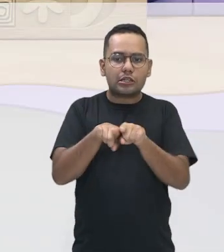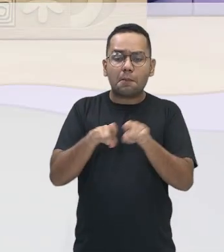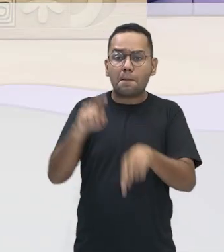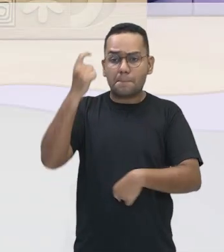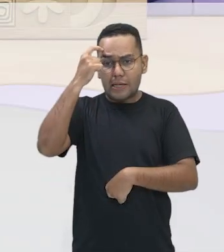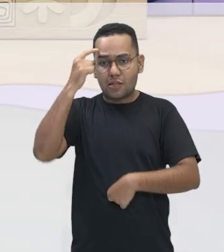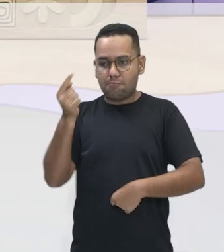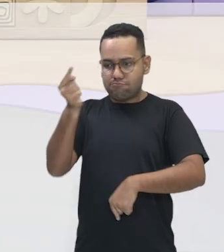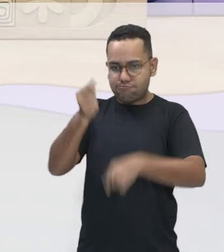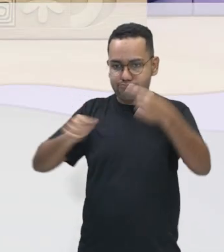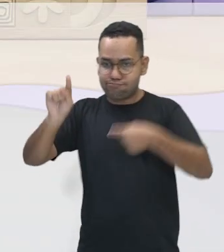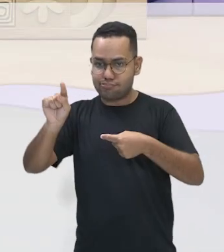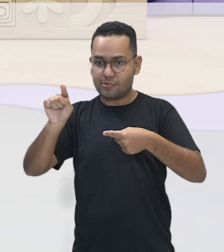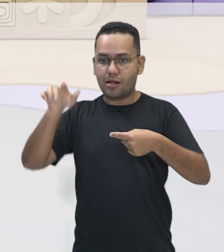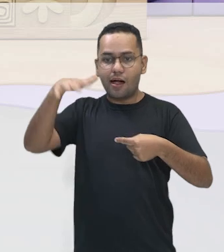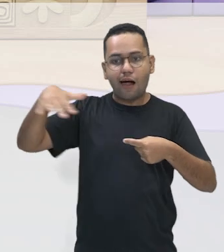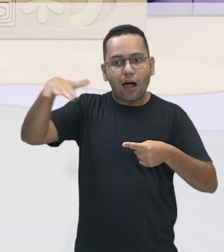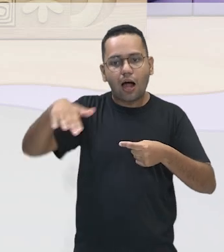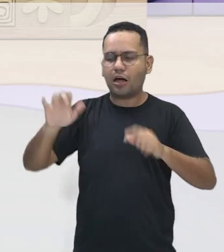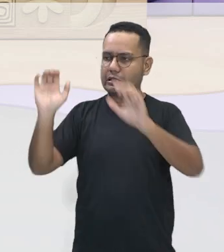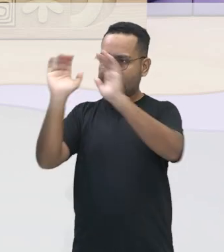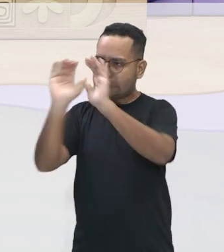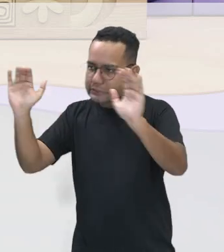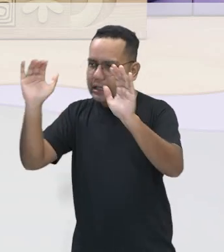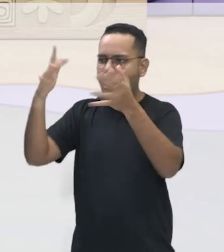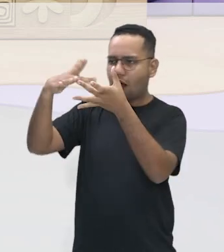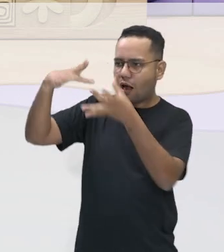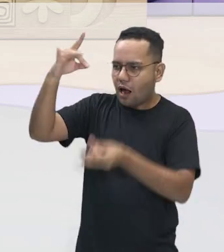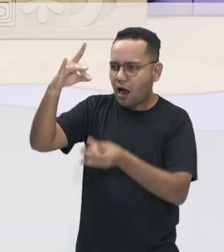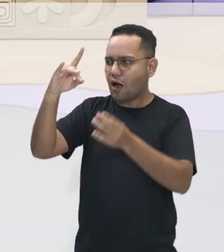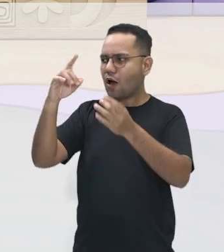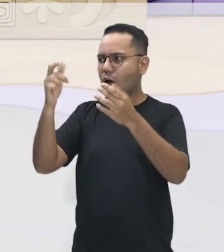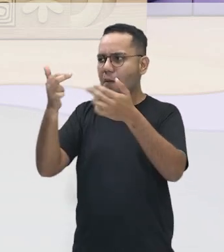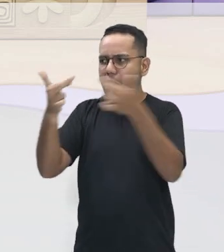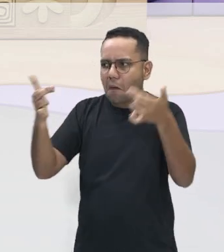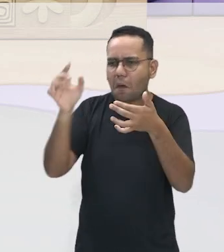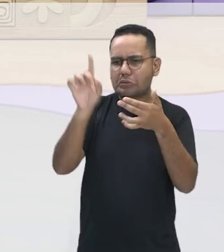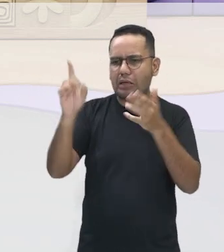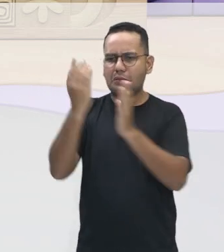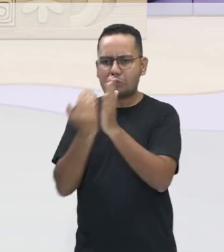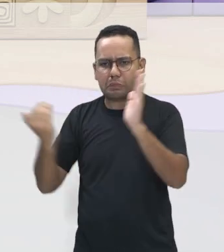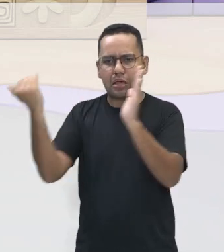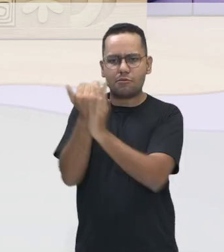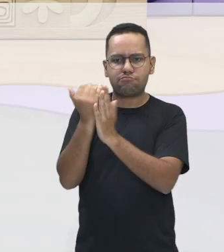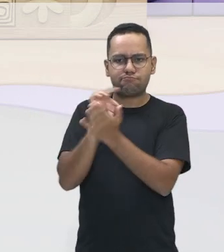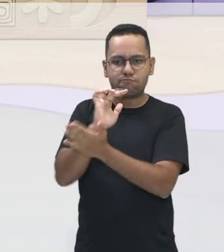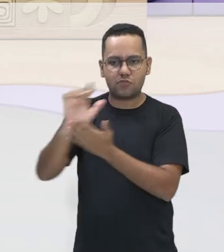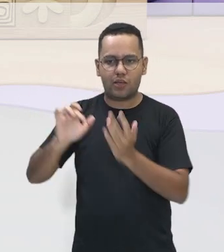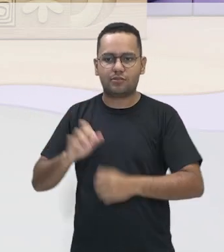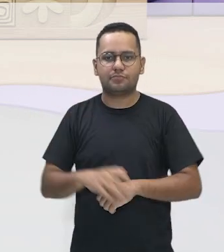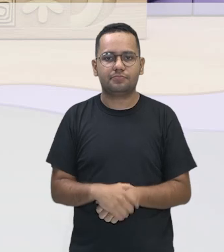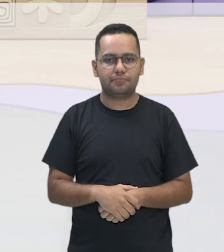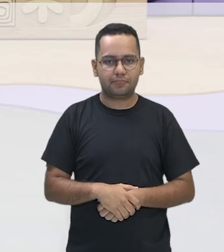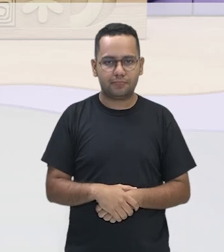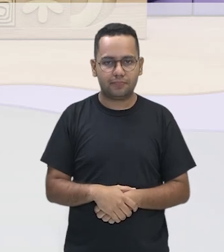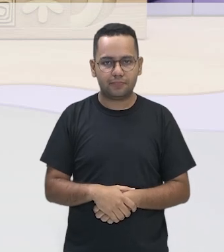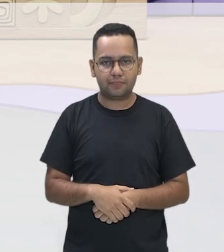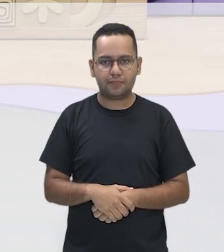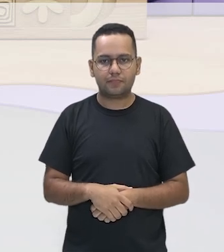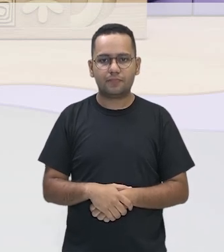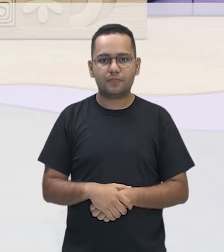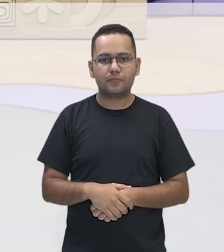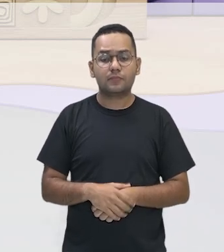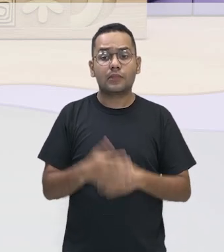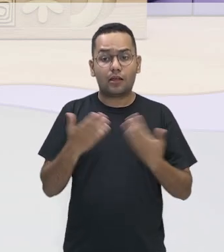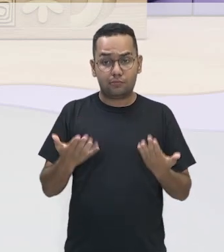presente no dia a dia da nossa vida. E aqui eu vou te colocar algumas reflexões. Por exemplo, o filósofo Martin Heidegger